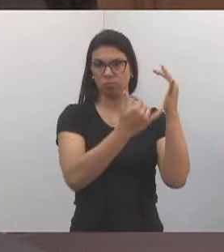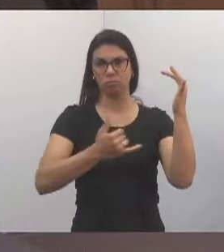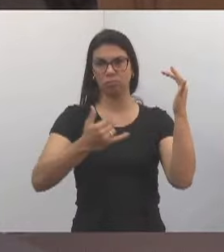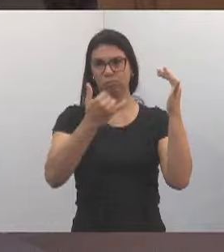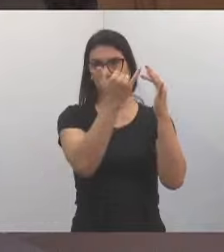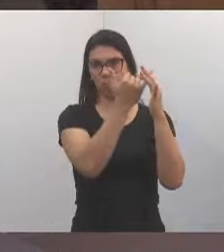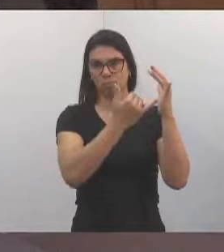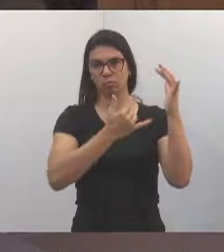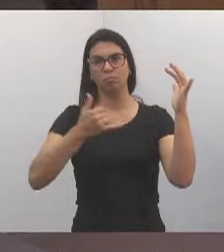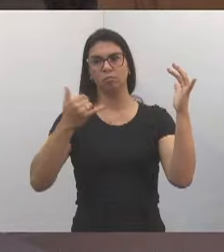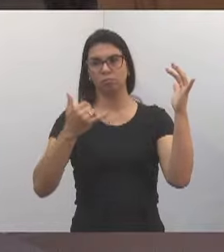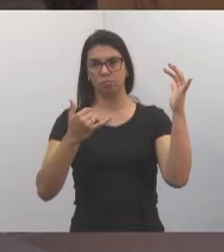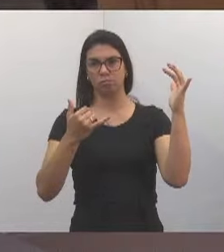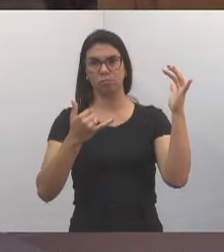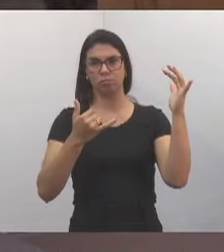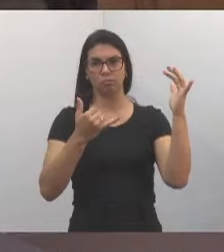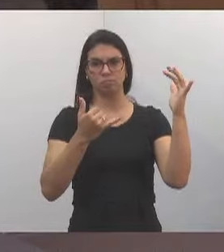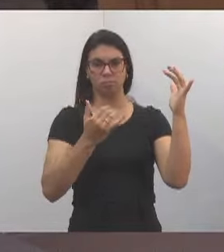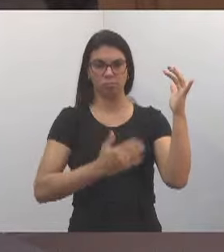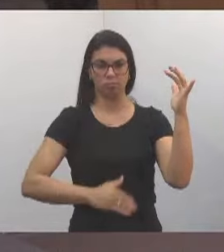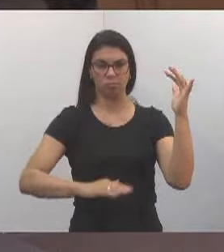a rua em cima da casa dos moradores.